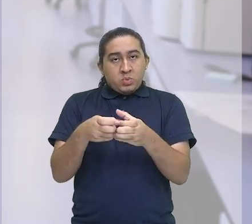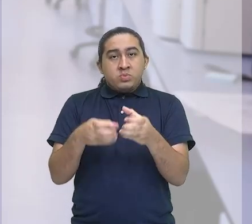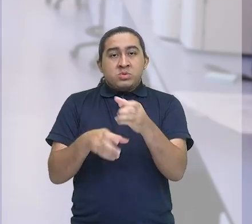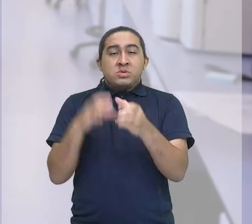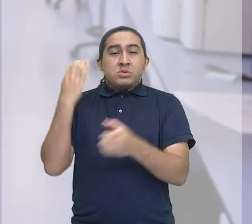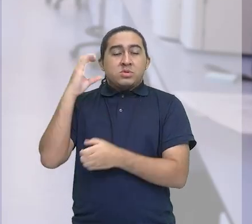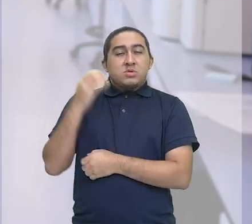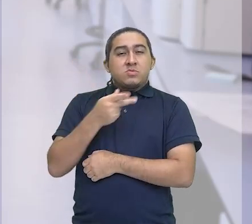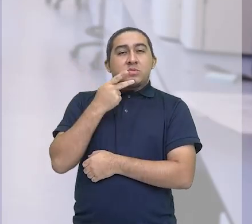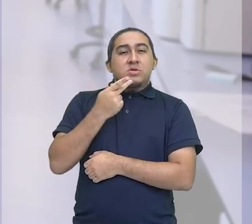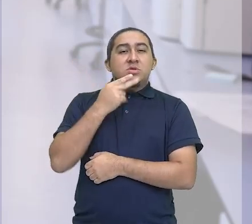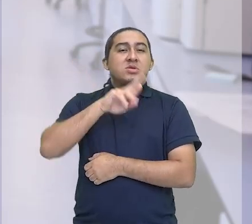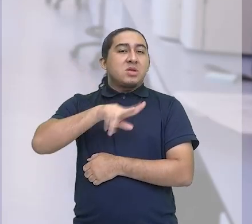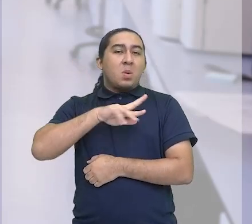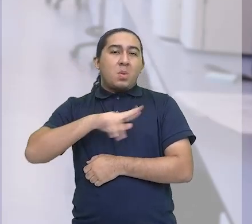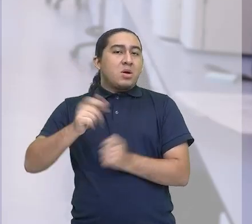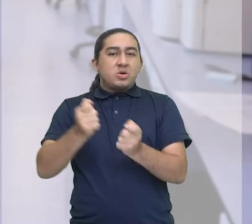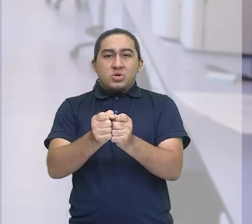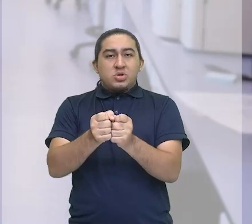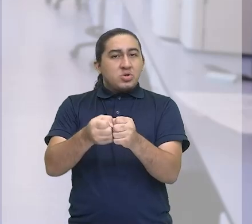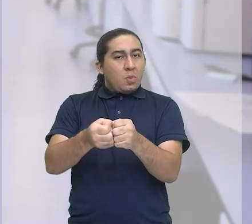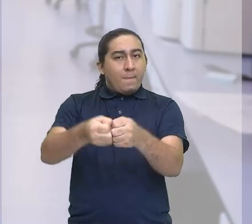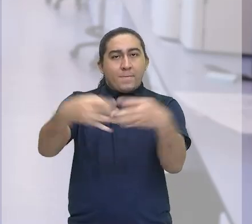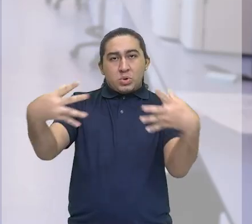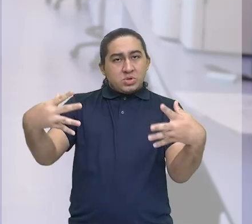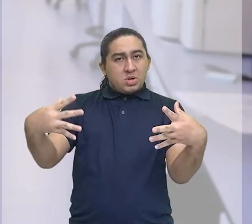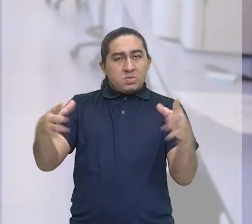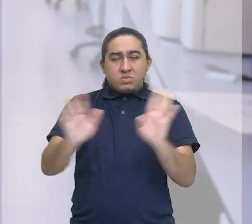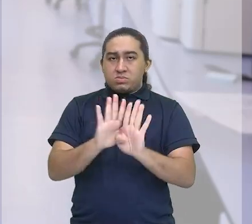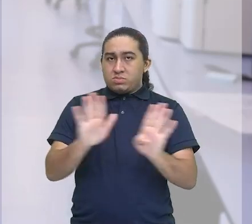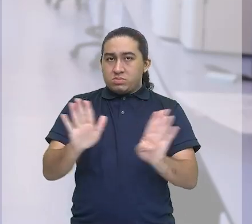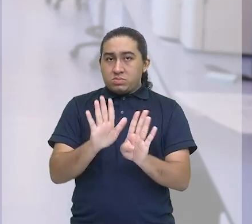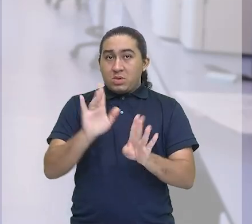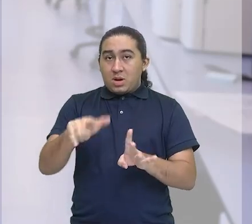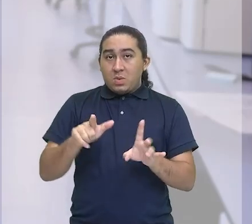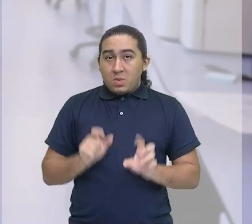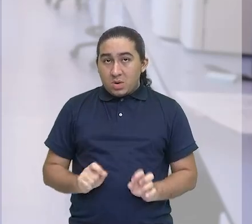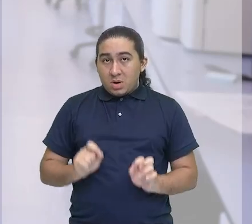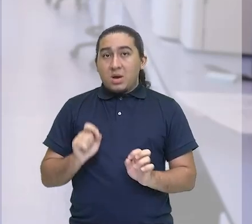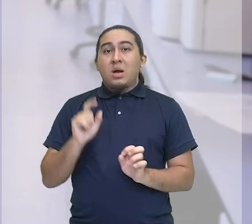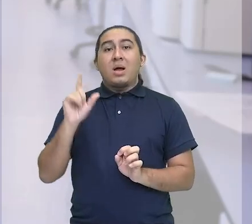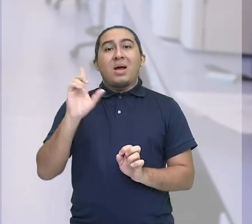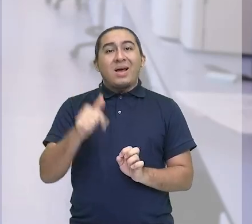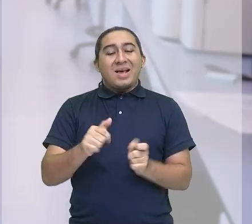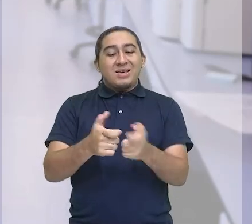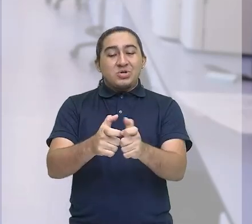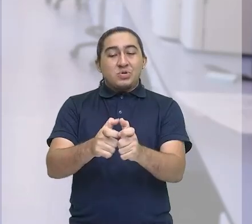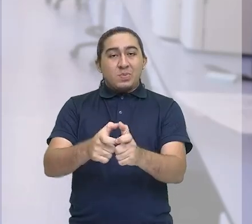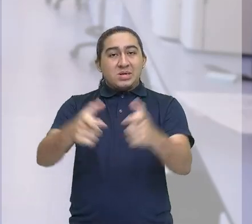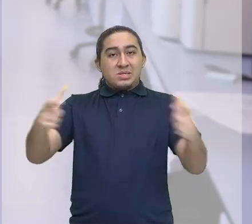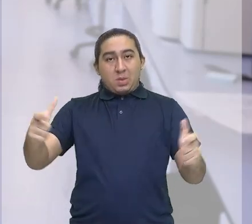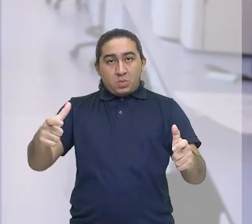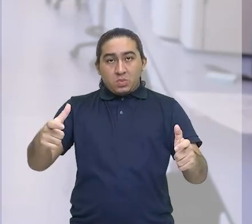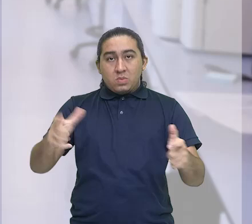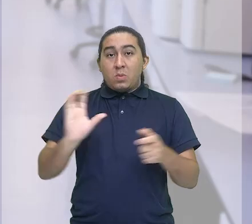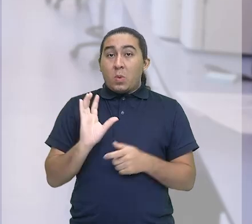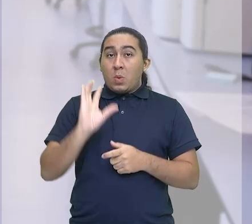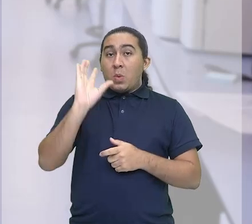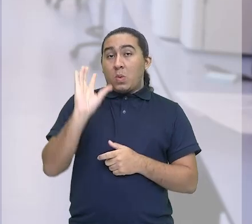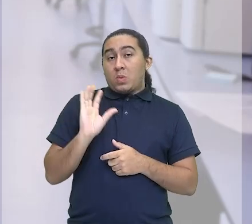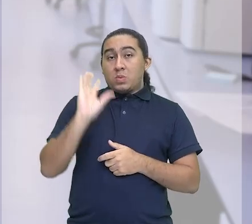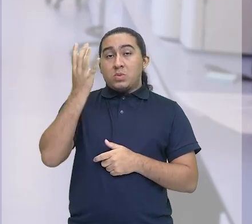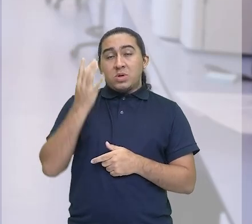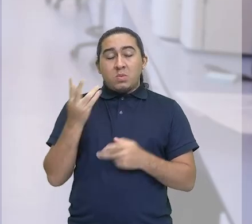é chamada uma grande explosão, mas sim uma grande expansão, que começaram